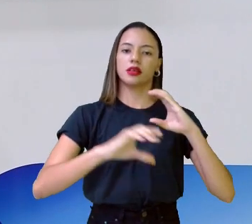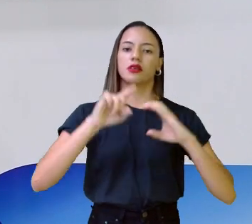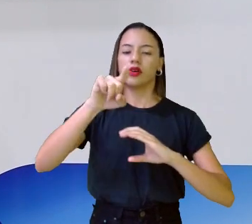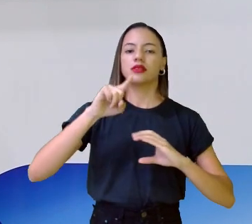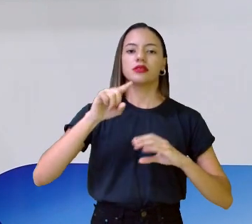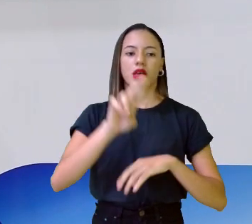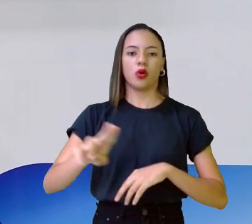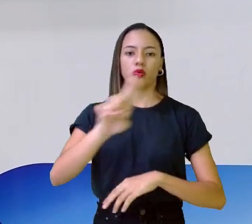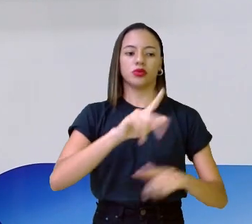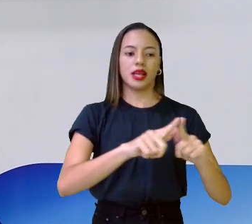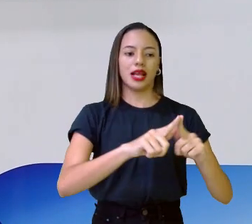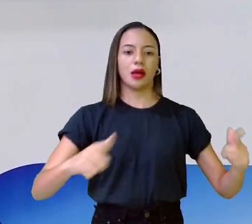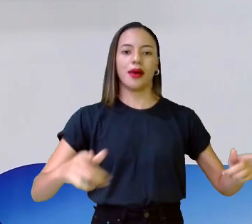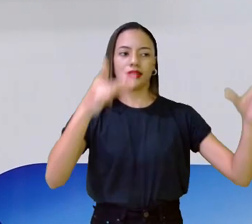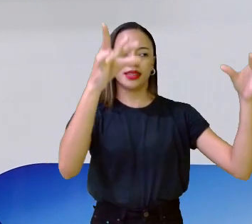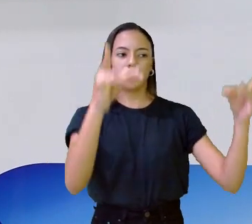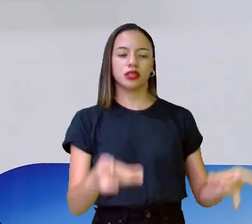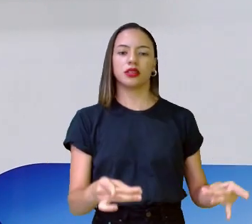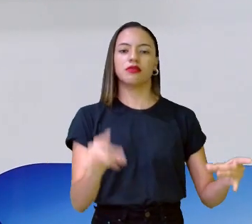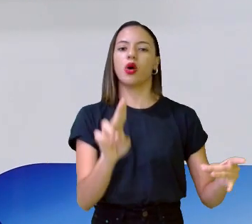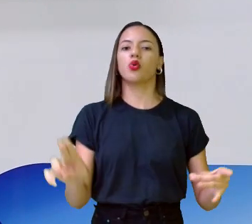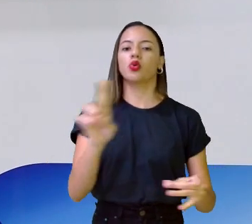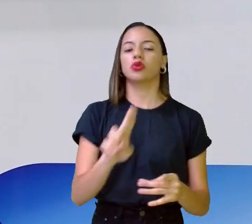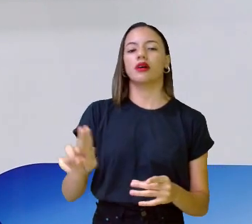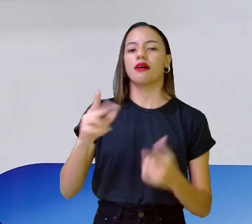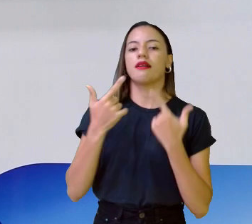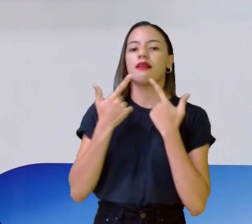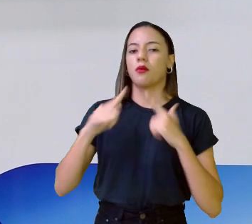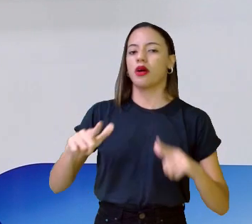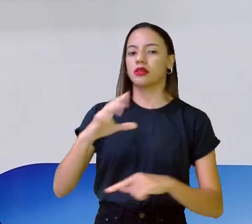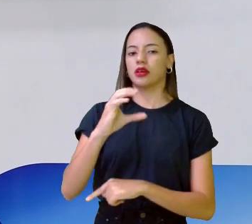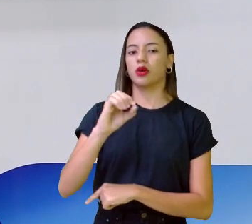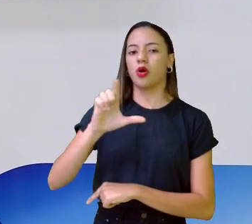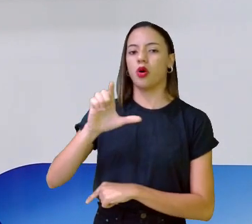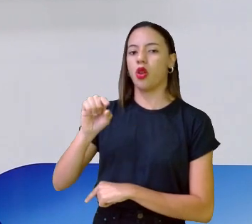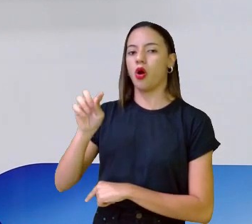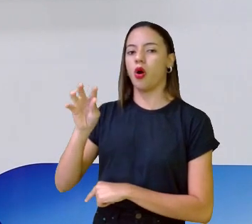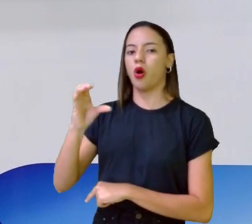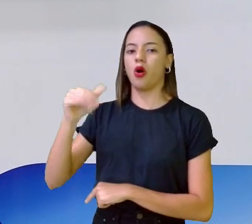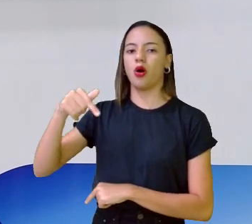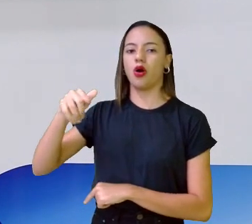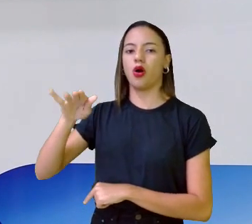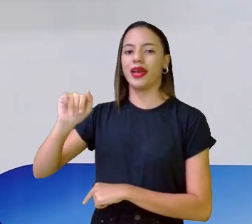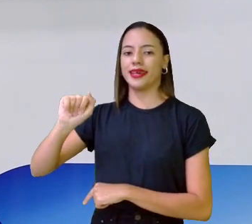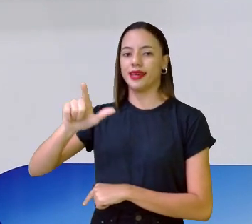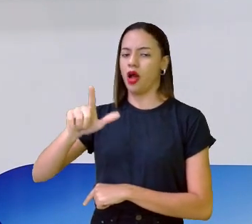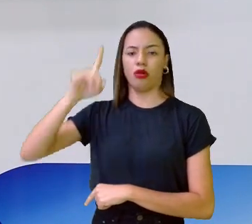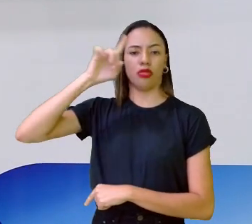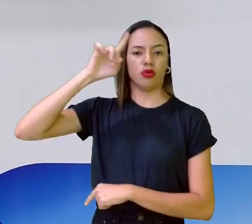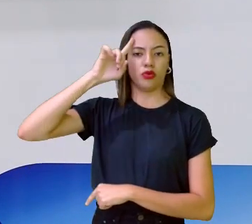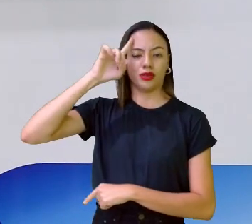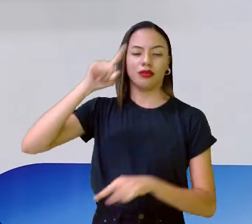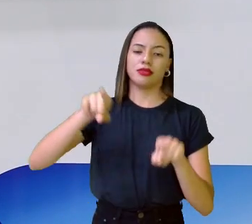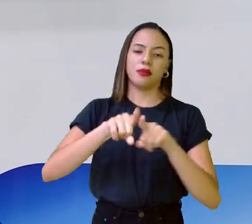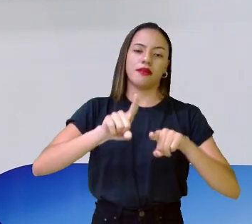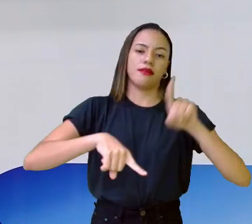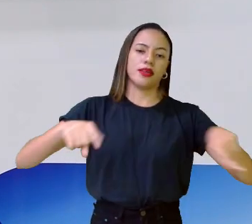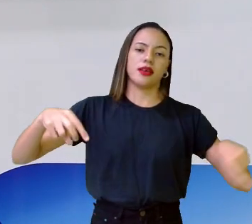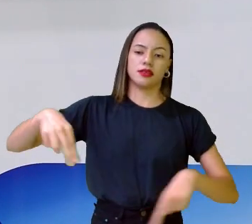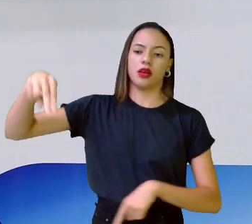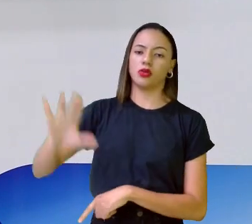com essa linguagem coloquial, não é, do dia a dia, não é, com essas variações linguísticas do Nordeste, não é, que é a